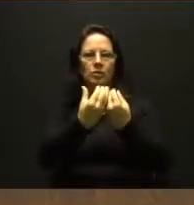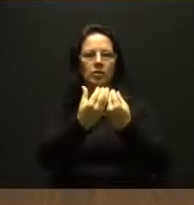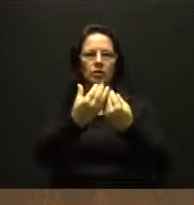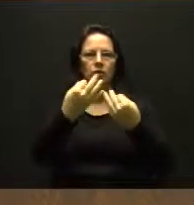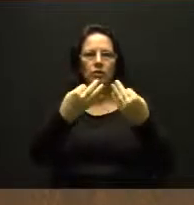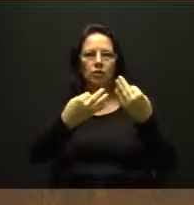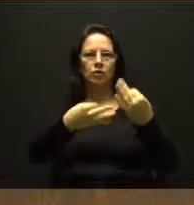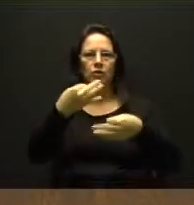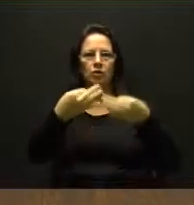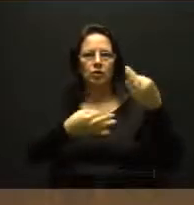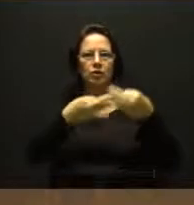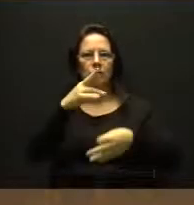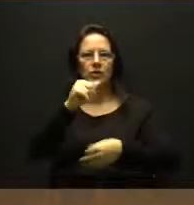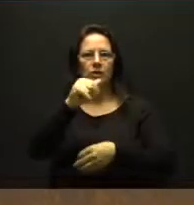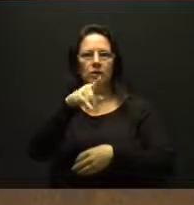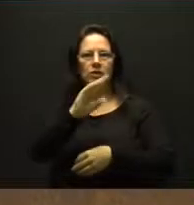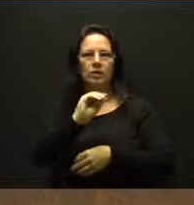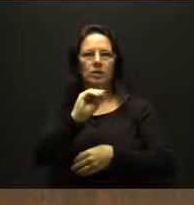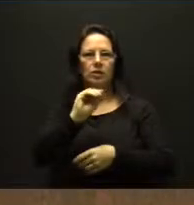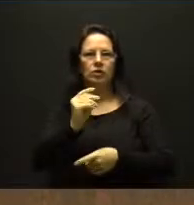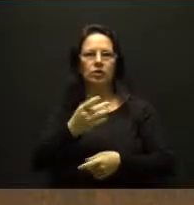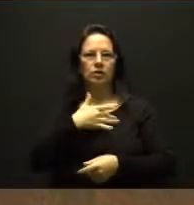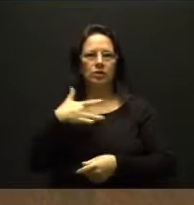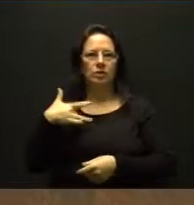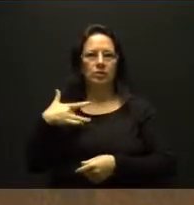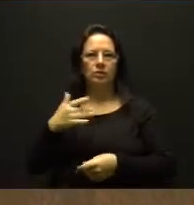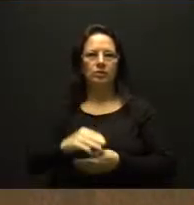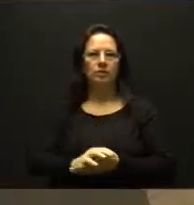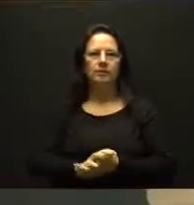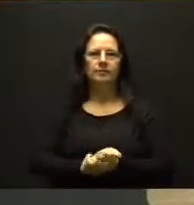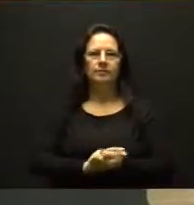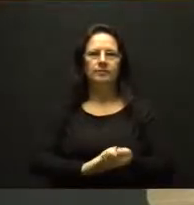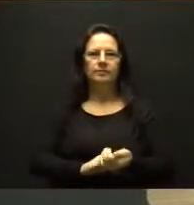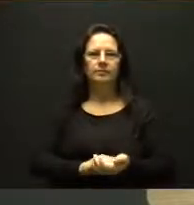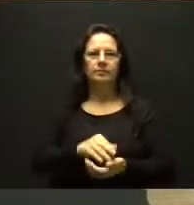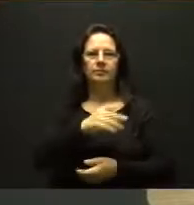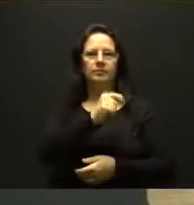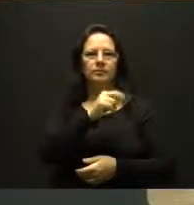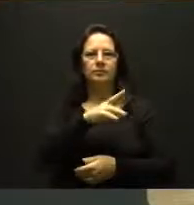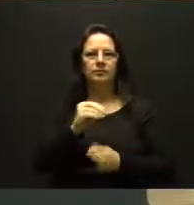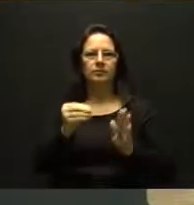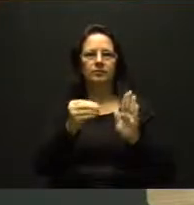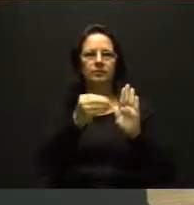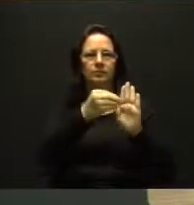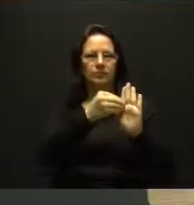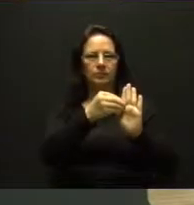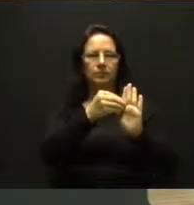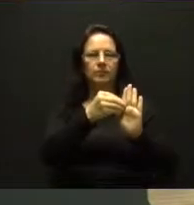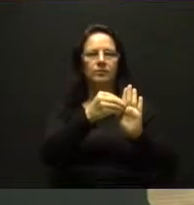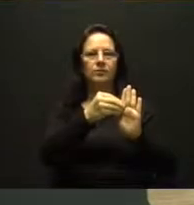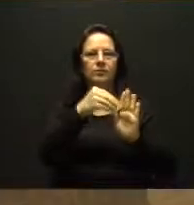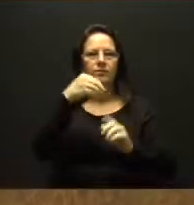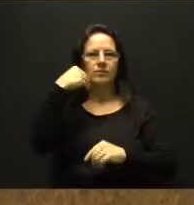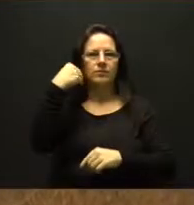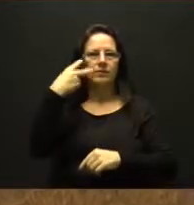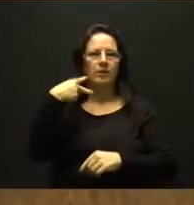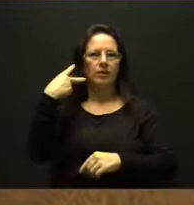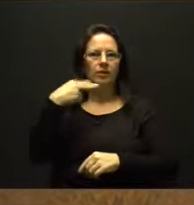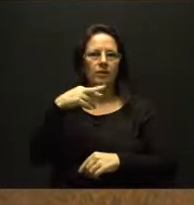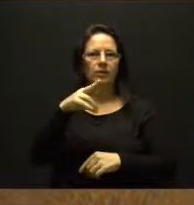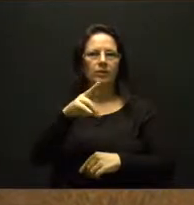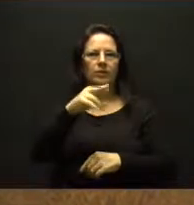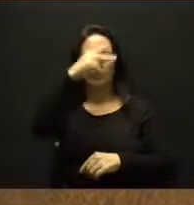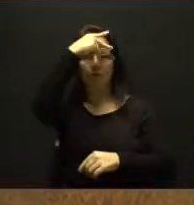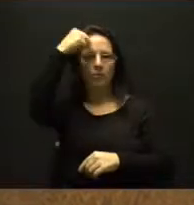de justiça e redação e de saúde parecer em conjunto é de autoria do excelentíssimo senhor